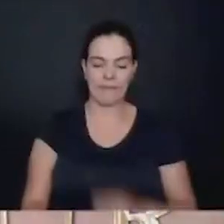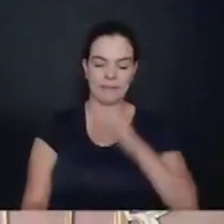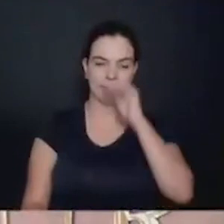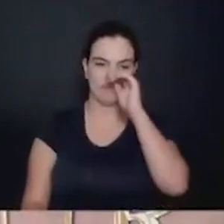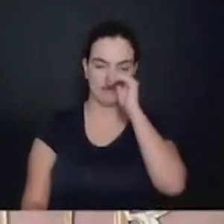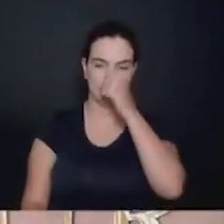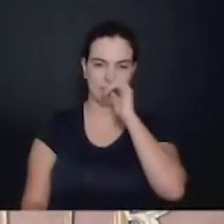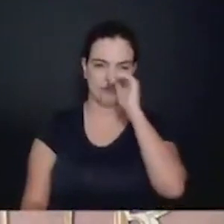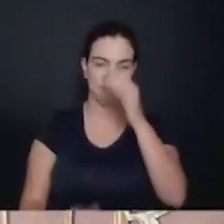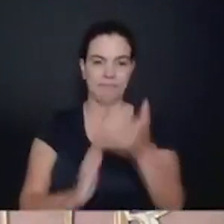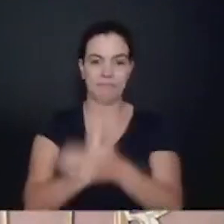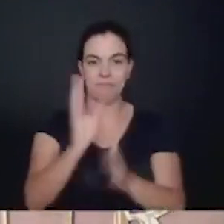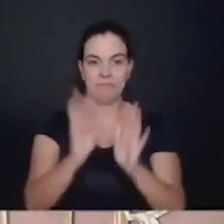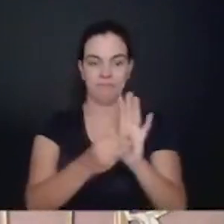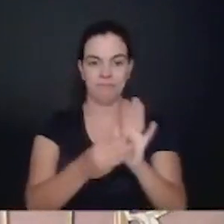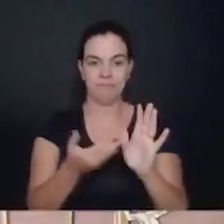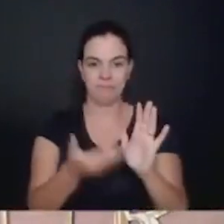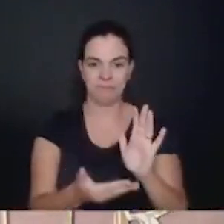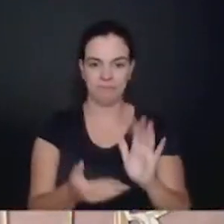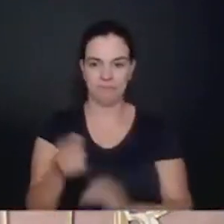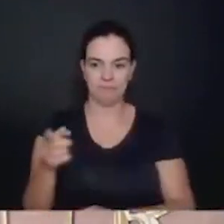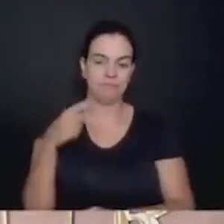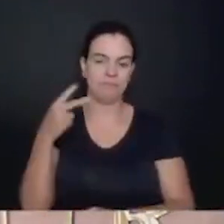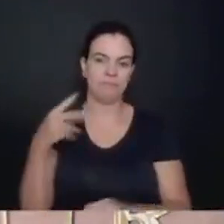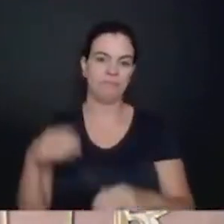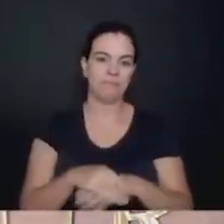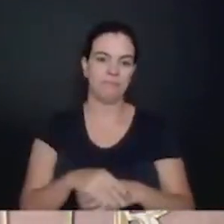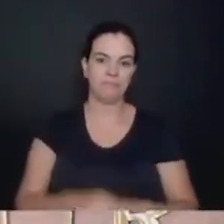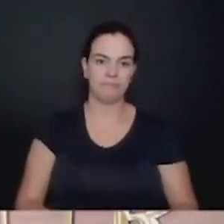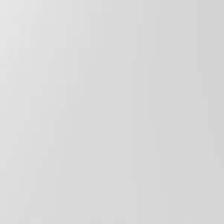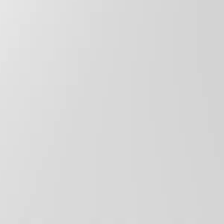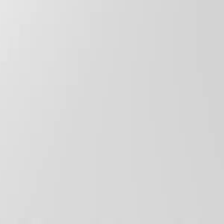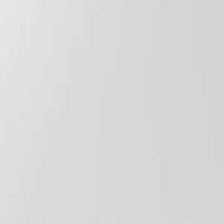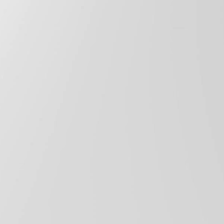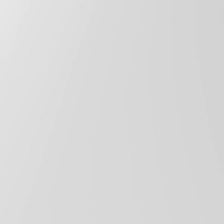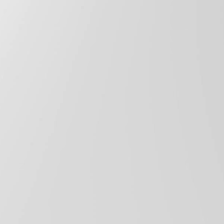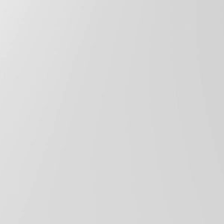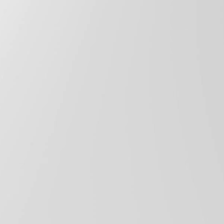referido projeto do vereador Pier Petrucciello. Parabéns, vereador.